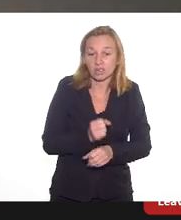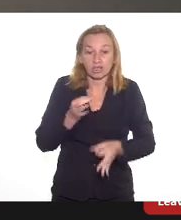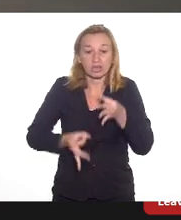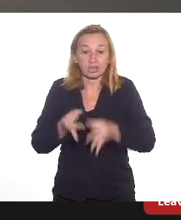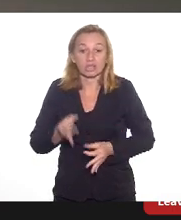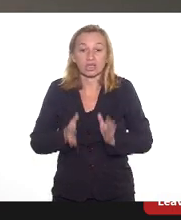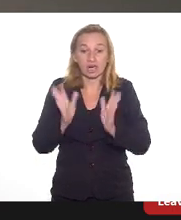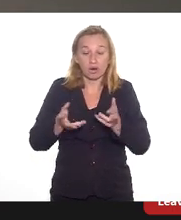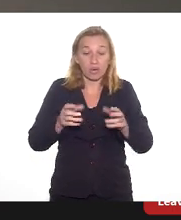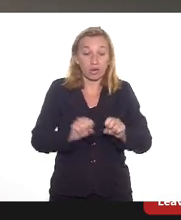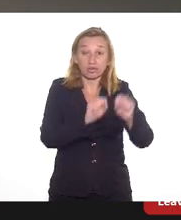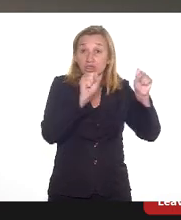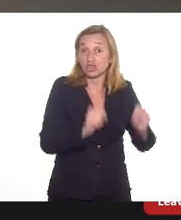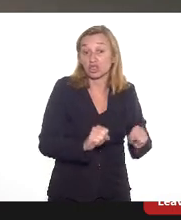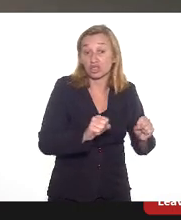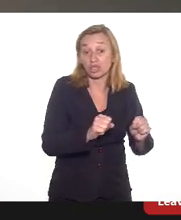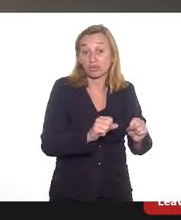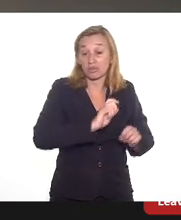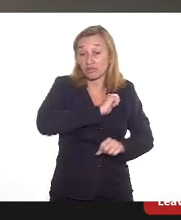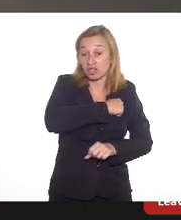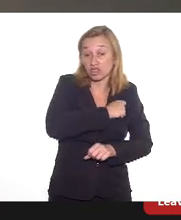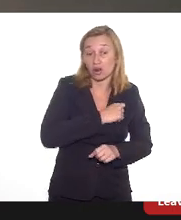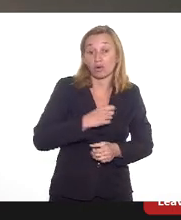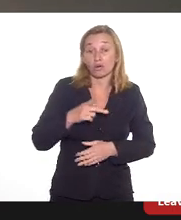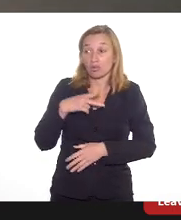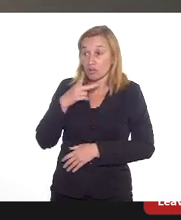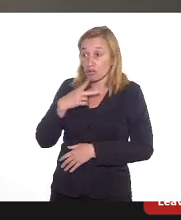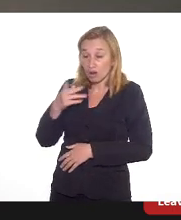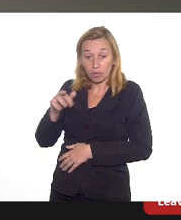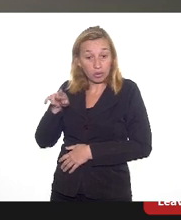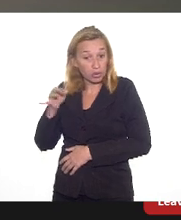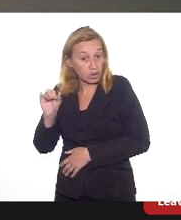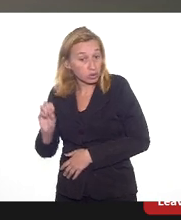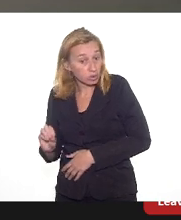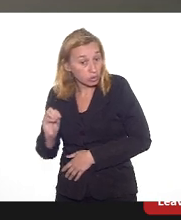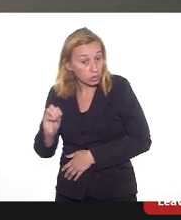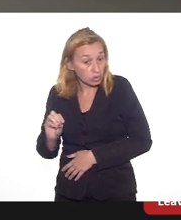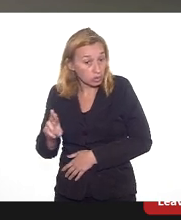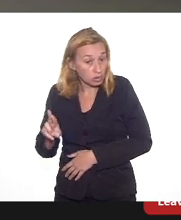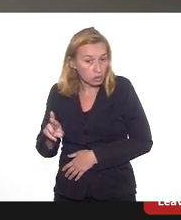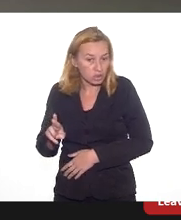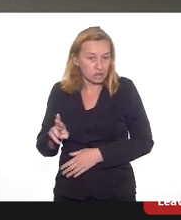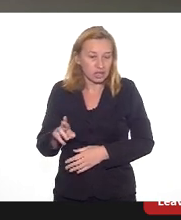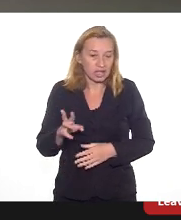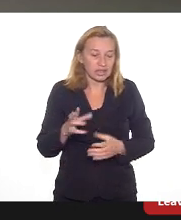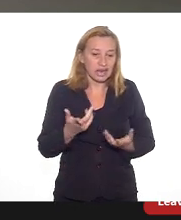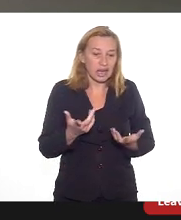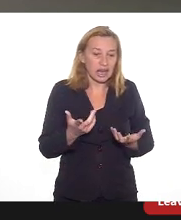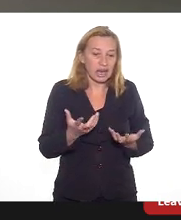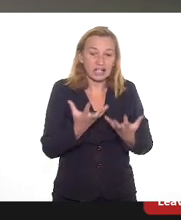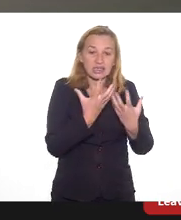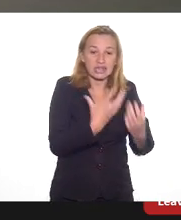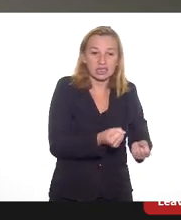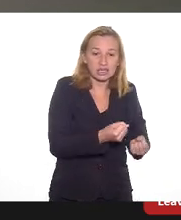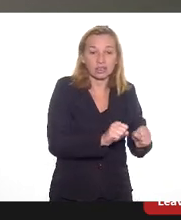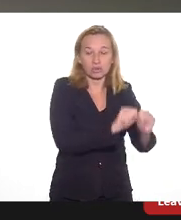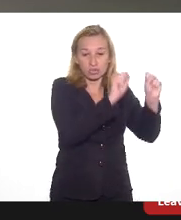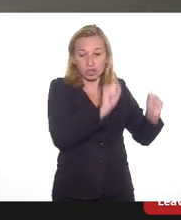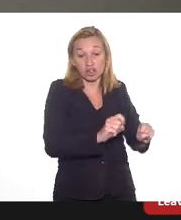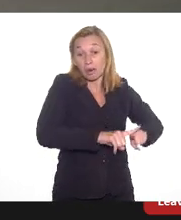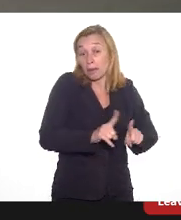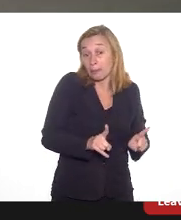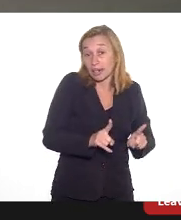regime de recuperação fiscal. Como bem falou o procurador, ninguém está defendendo o regime, mas ele está posto na mesa e